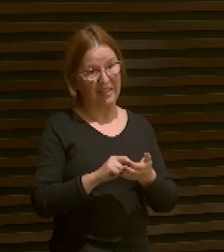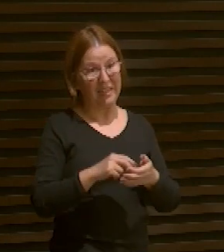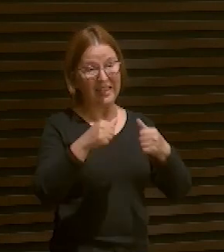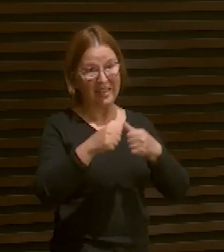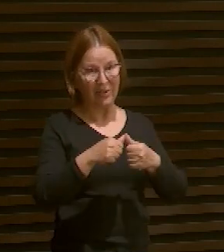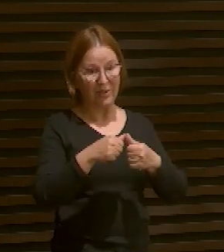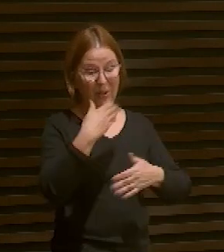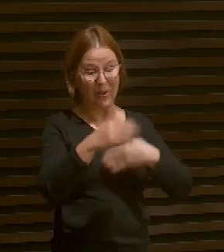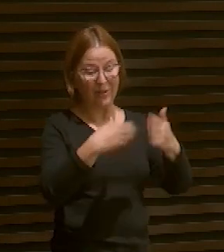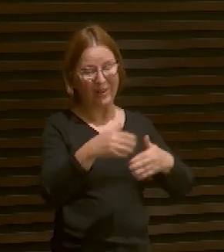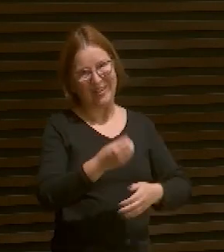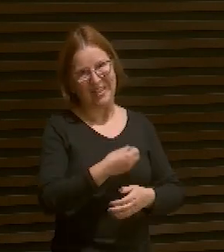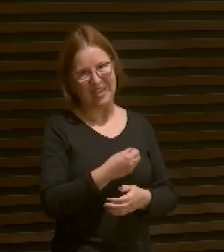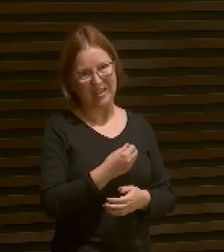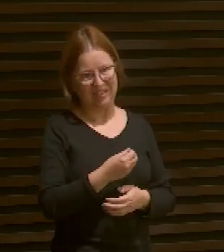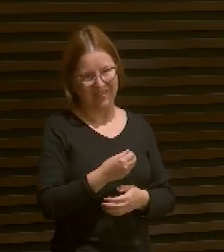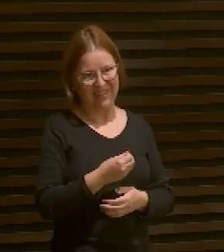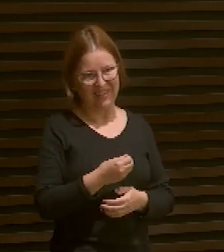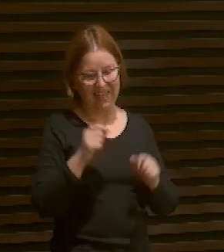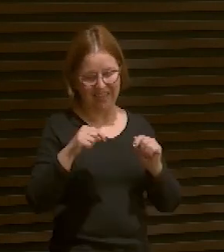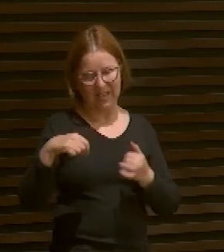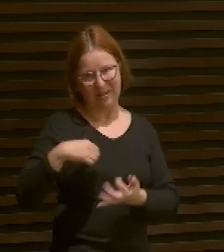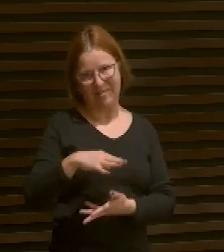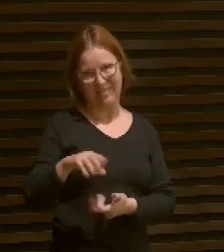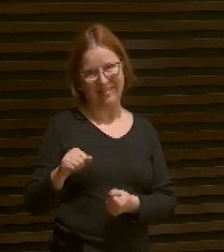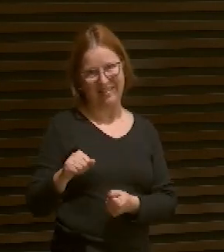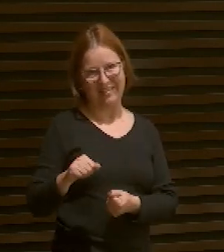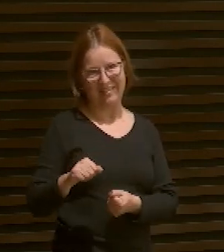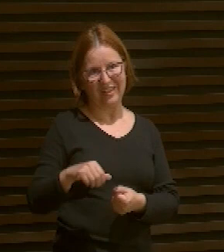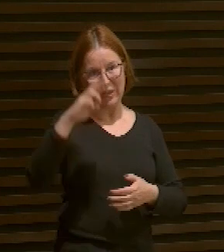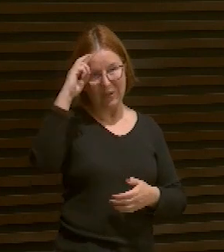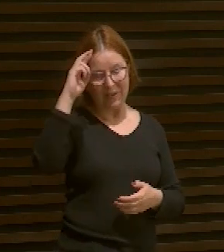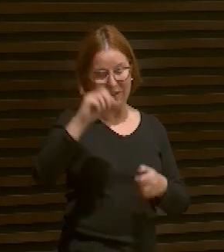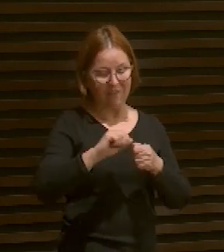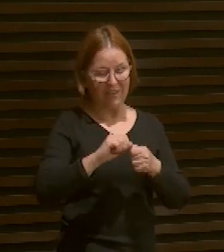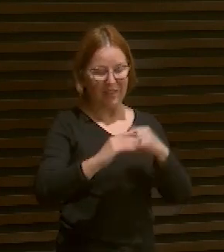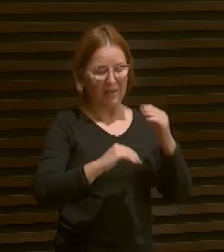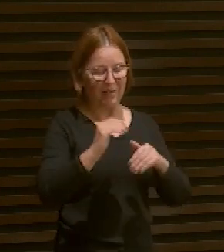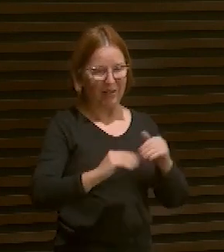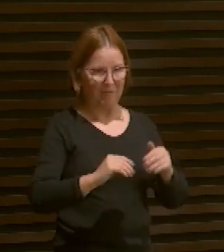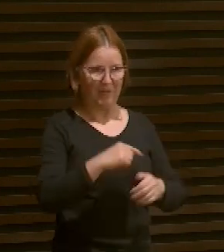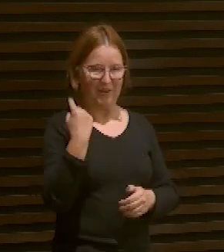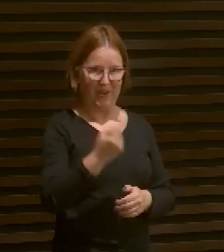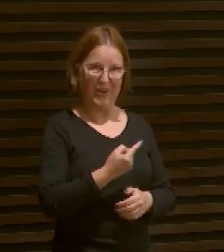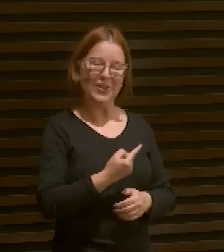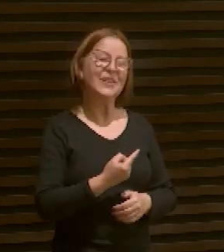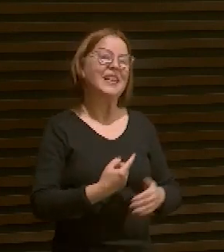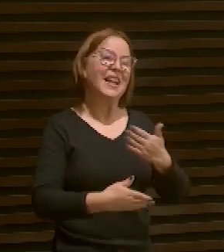consequência de vida aqui neste mundo. O Senhor trabalha conosco através das tribulações.